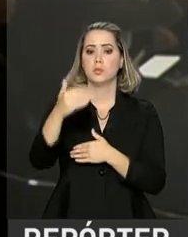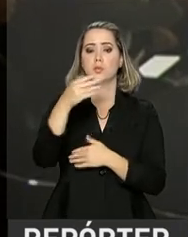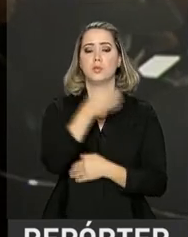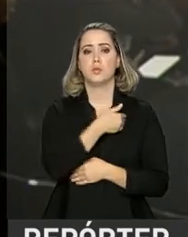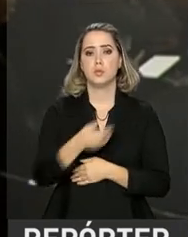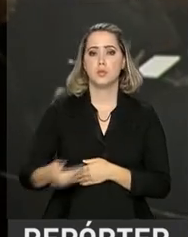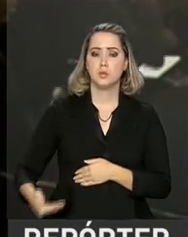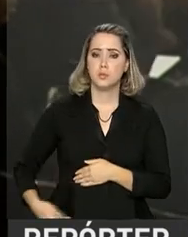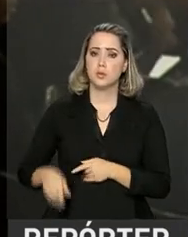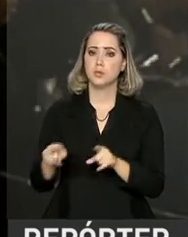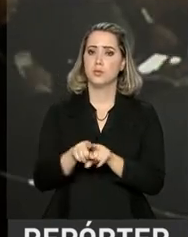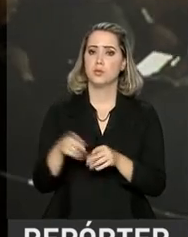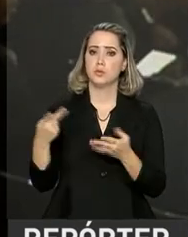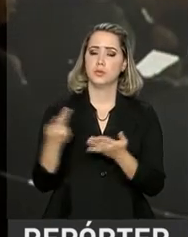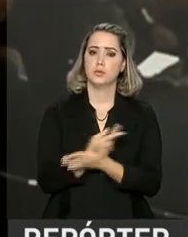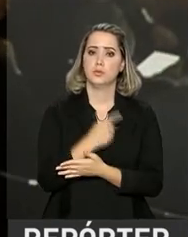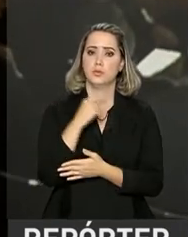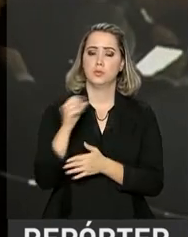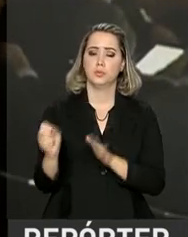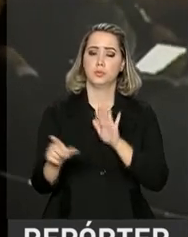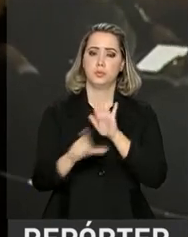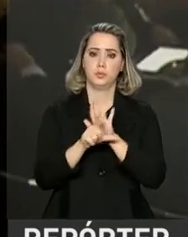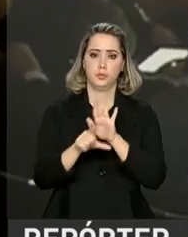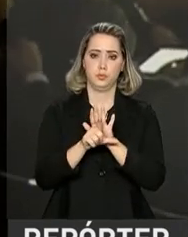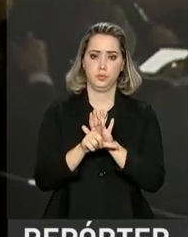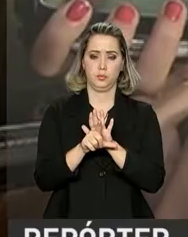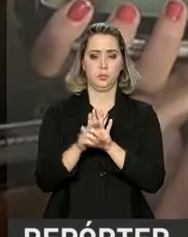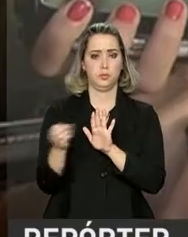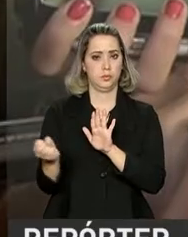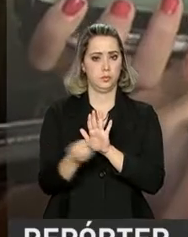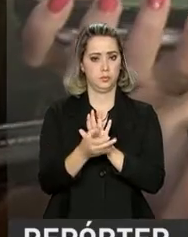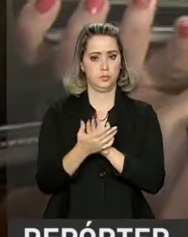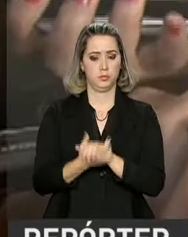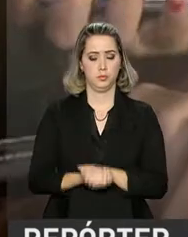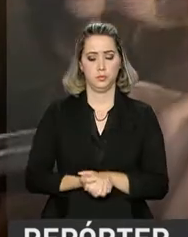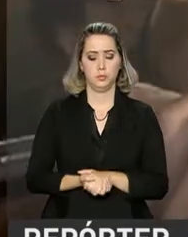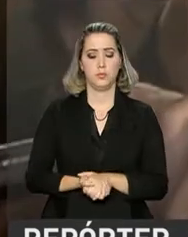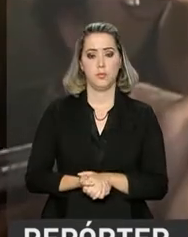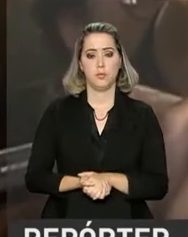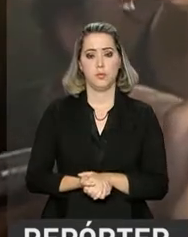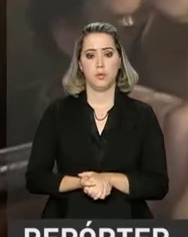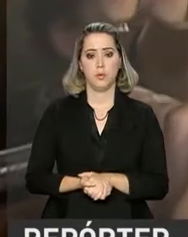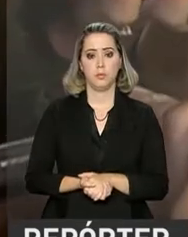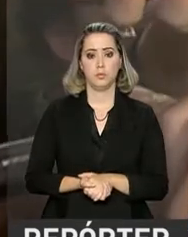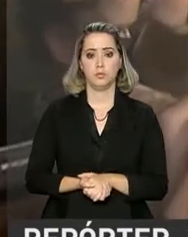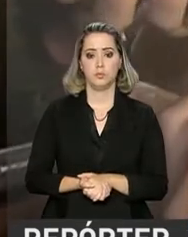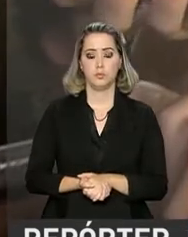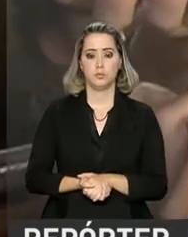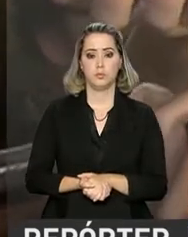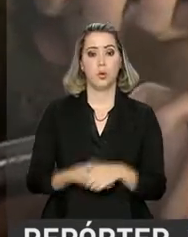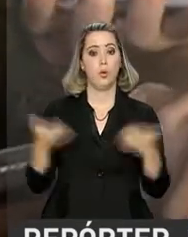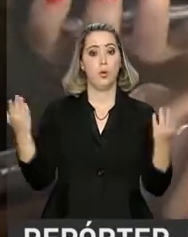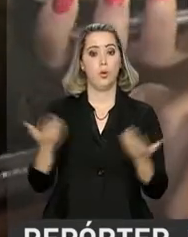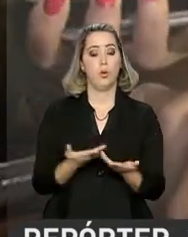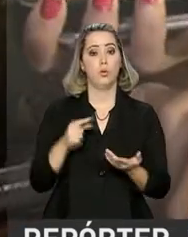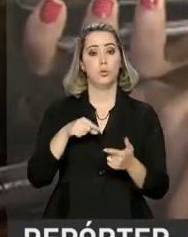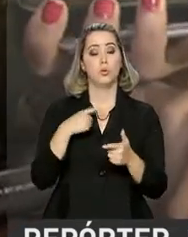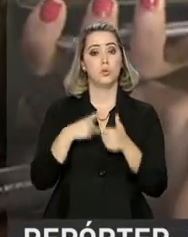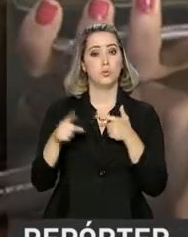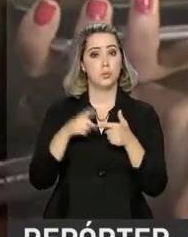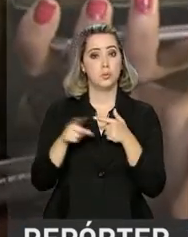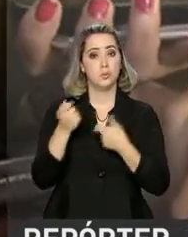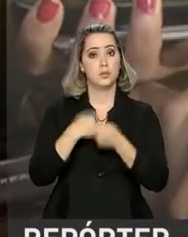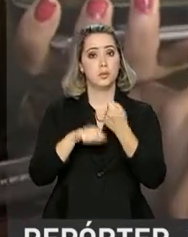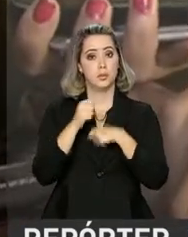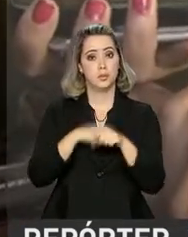serão consolidadas com a aprovação das reformas estruturais. A grande razão da volatilidade da economia brasileira nas últimas décadas